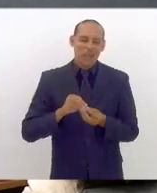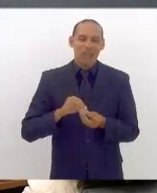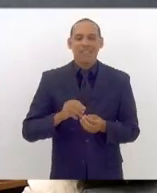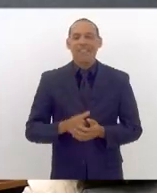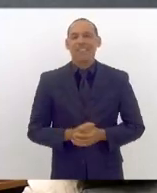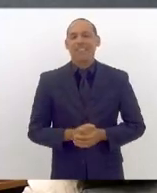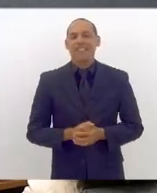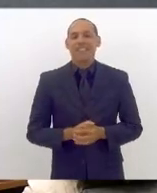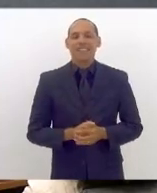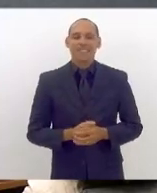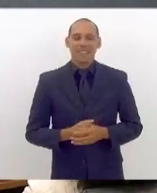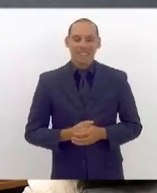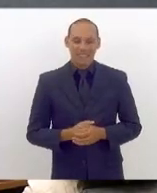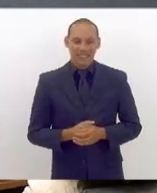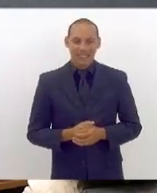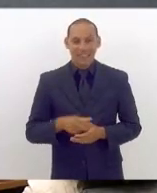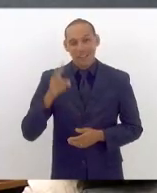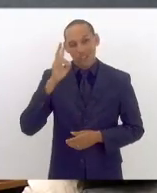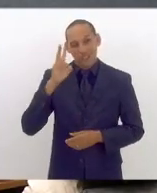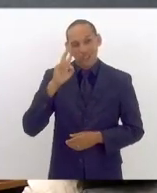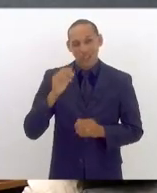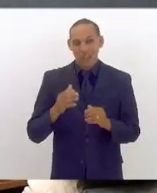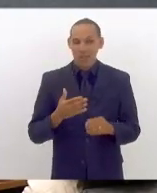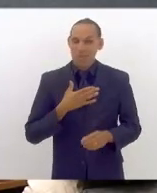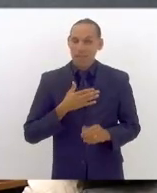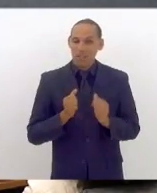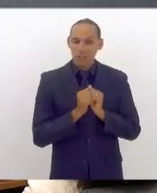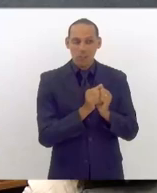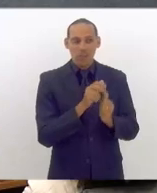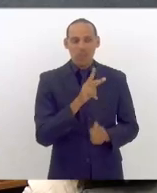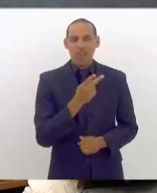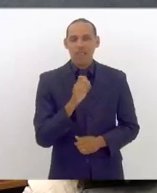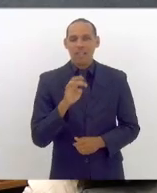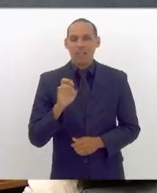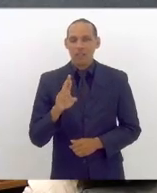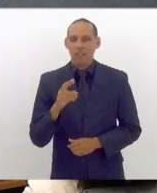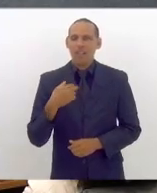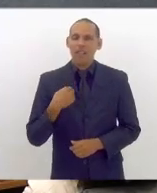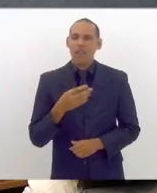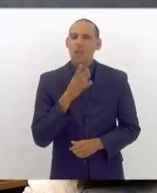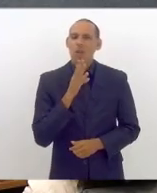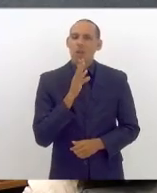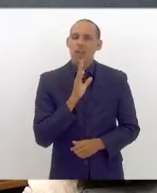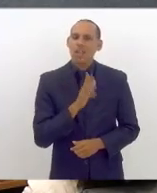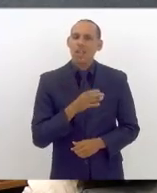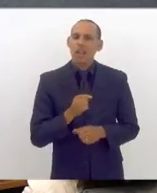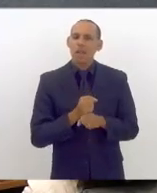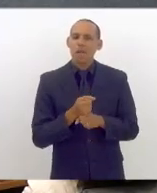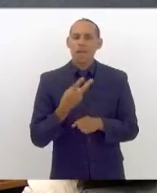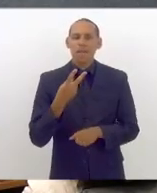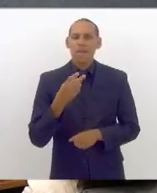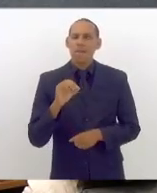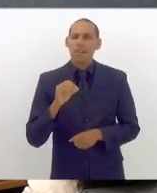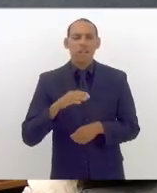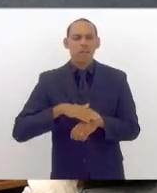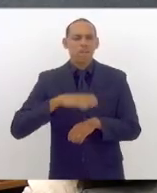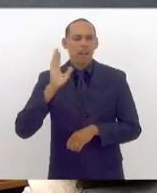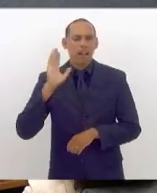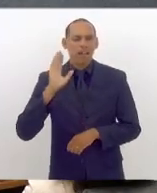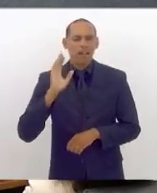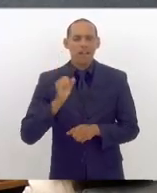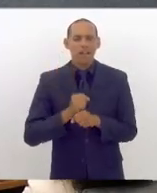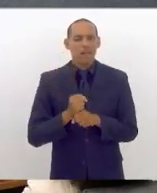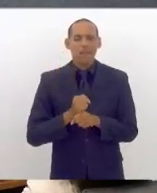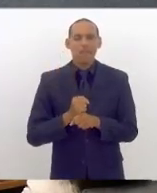é a minha história com Heitor eu conheço o Heitor A sei lá 20 e Poucos Anos e há 14 anos atrás